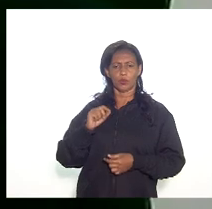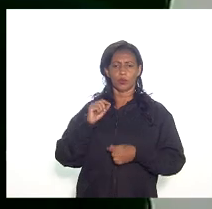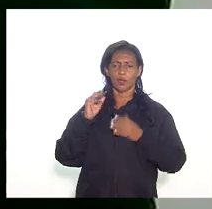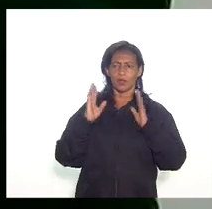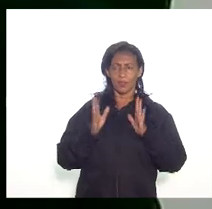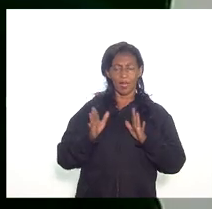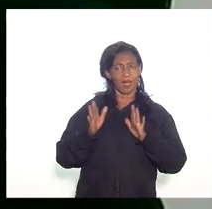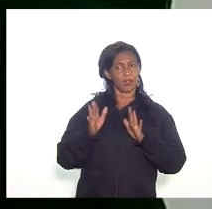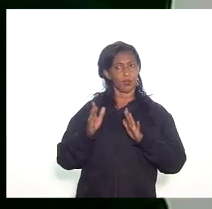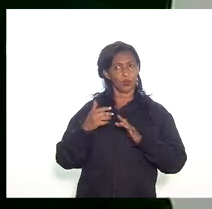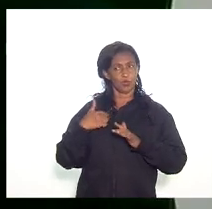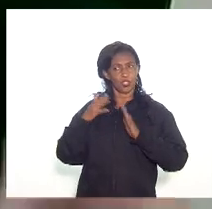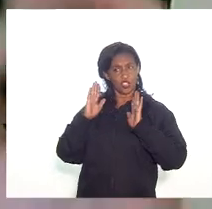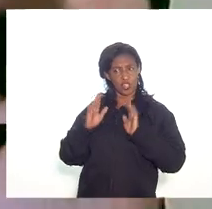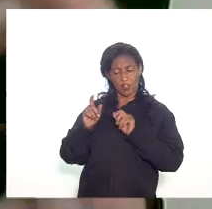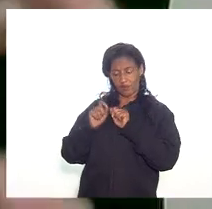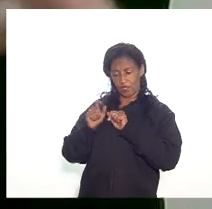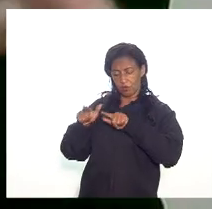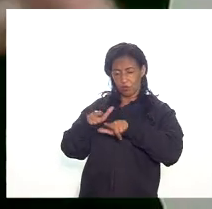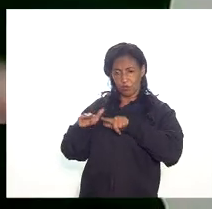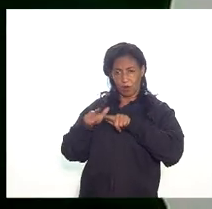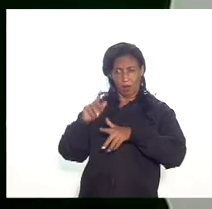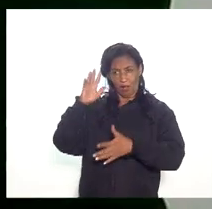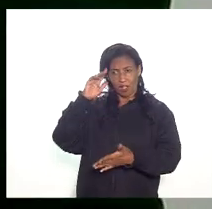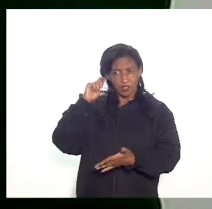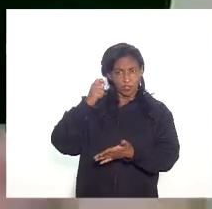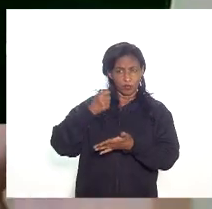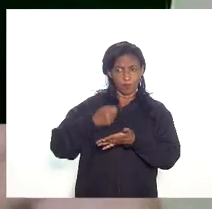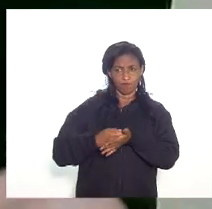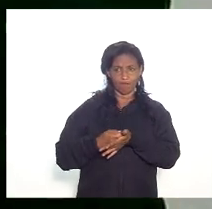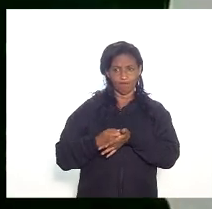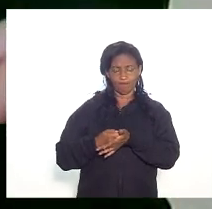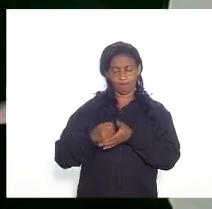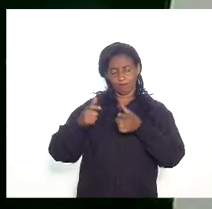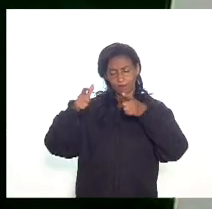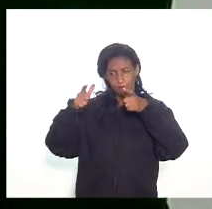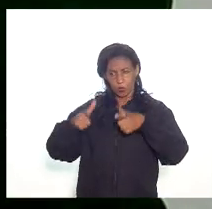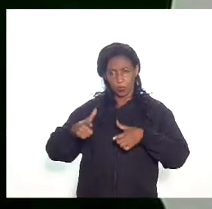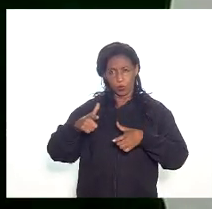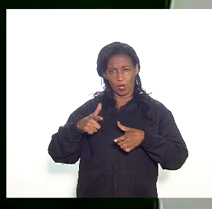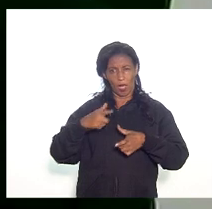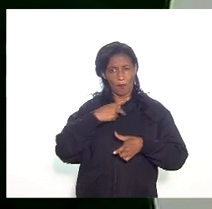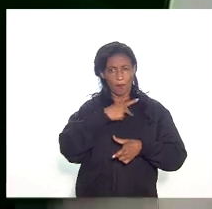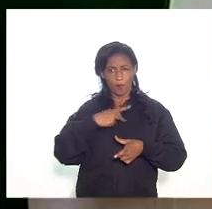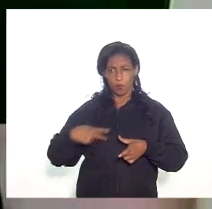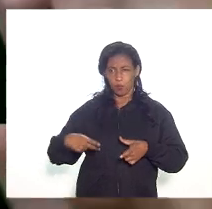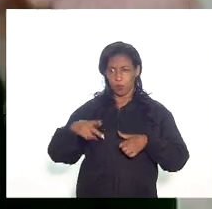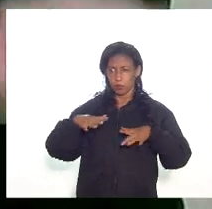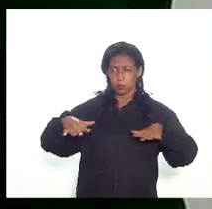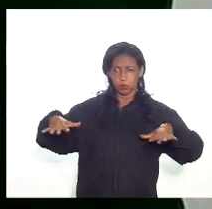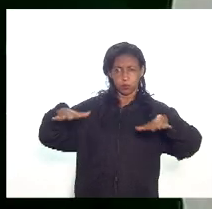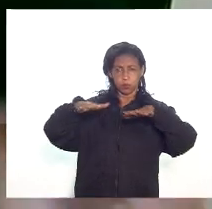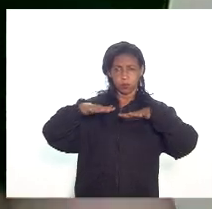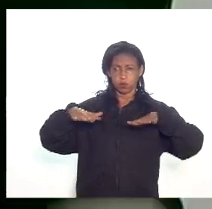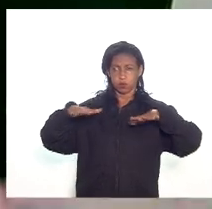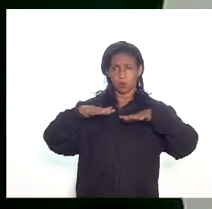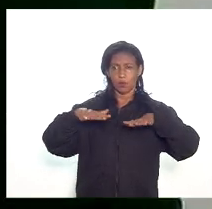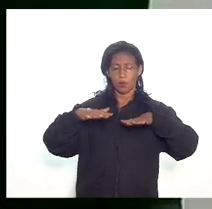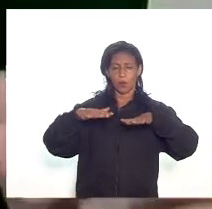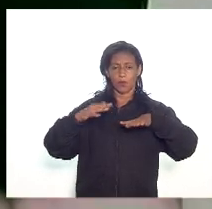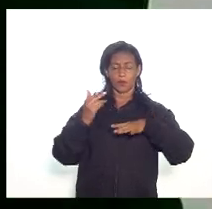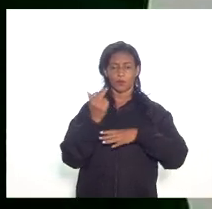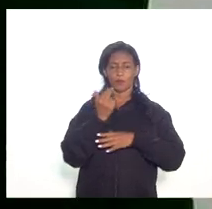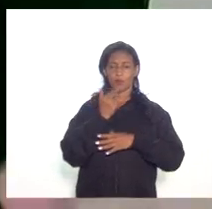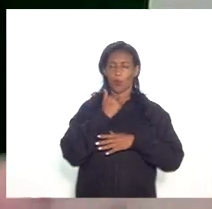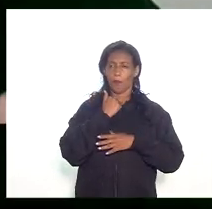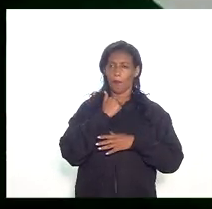fizemos um trabalho garantindo que nos espaços públicos há uma proibição explícita de qualquer tipo de